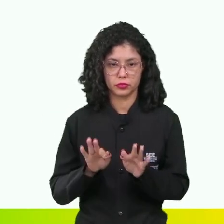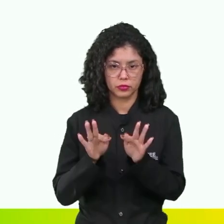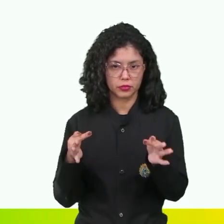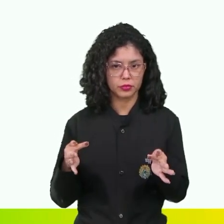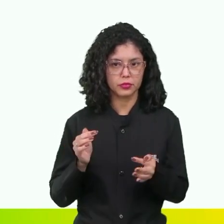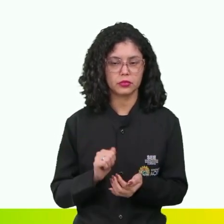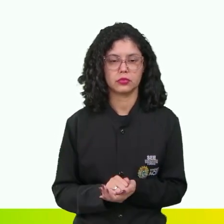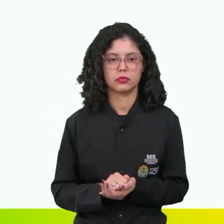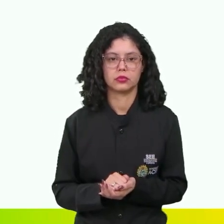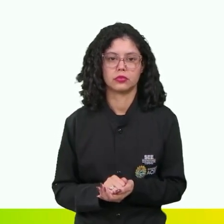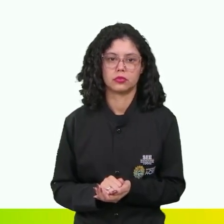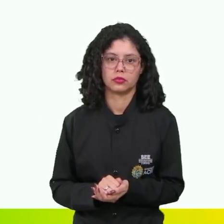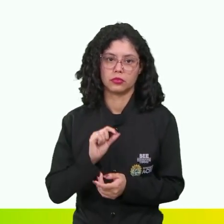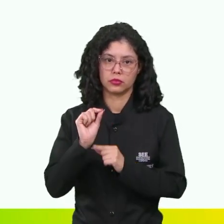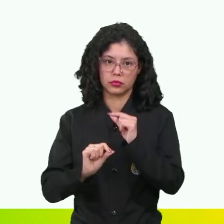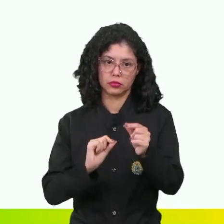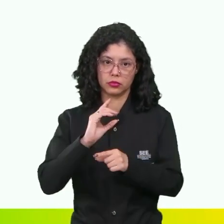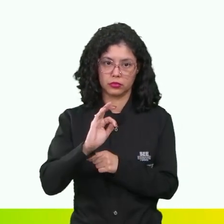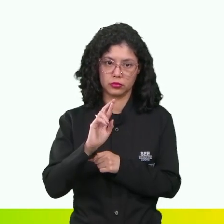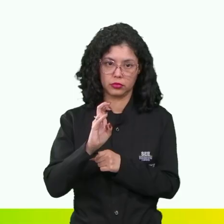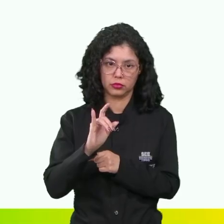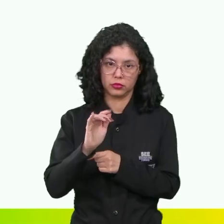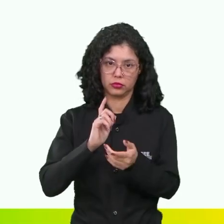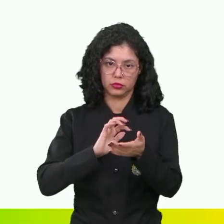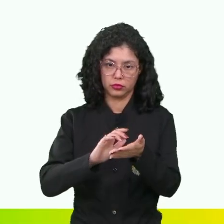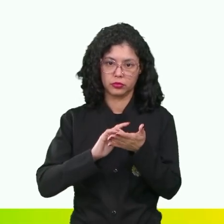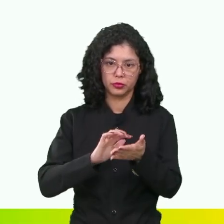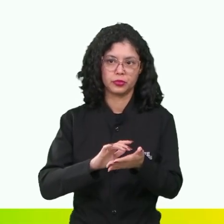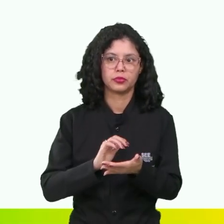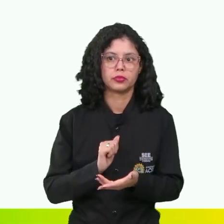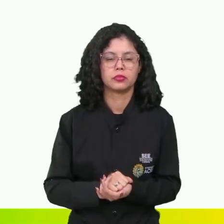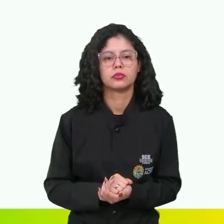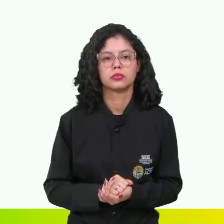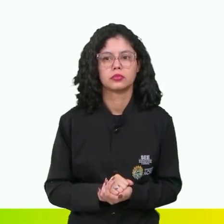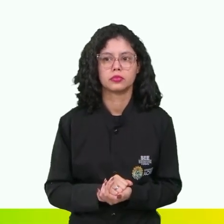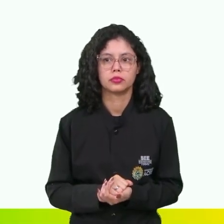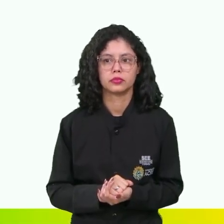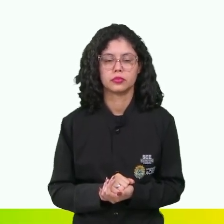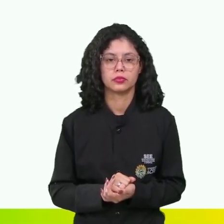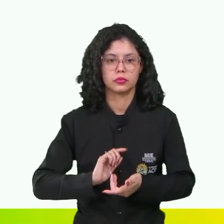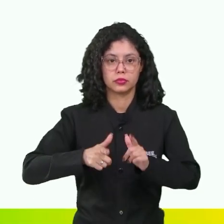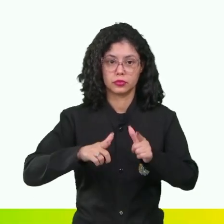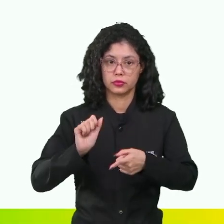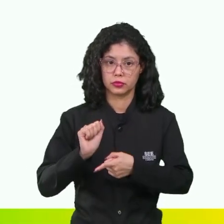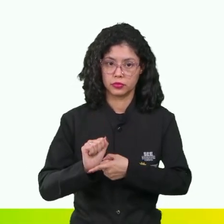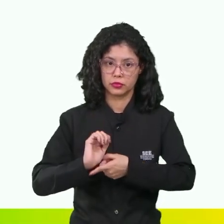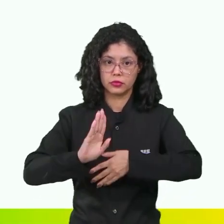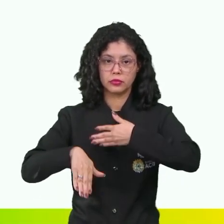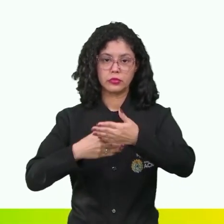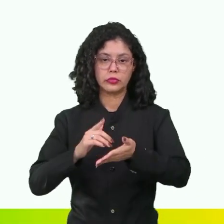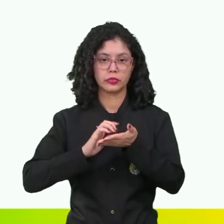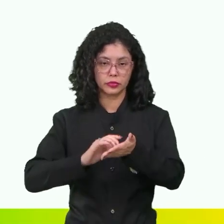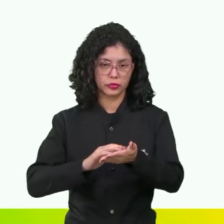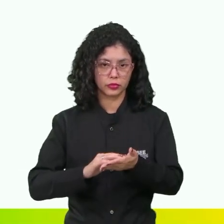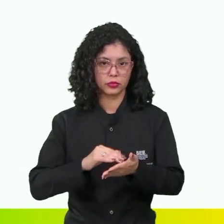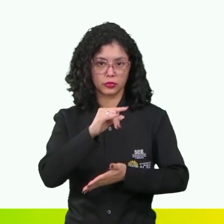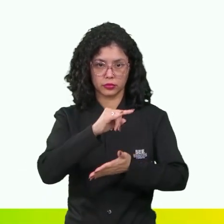simples, tranquila, o que é curadoria digital? Letra A. É um processo